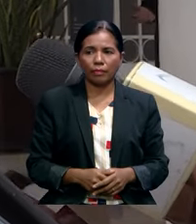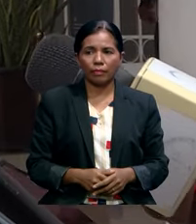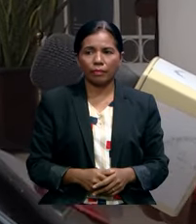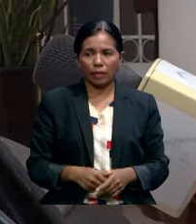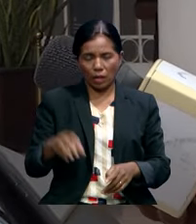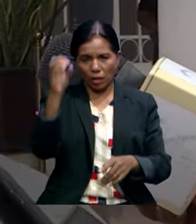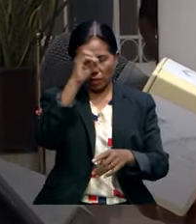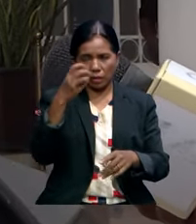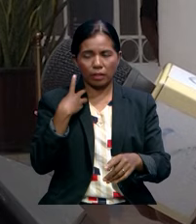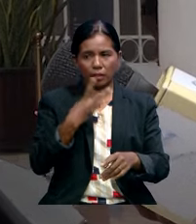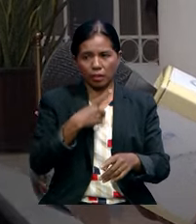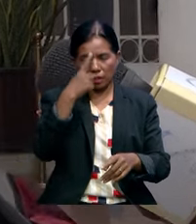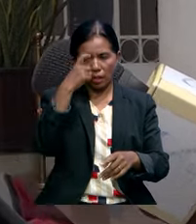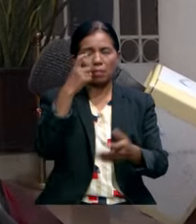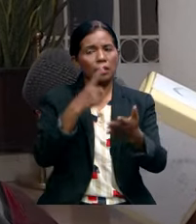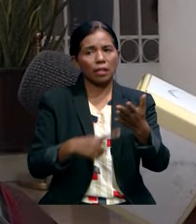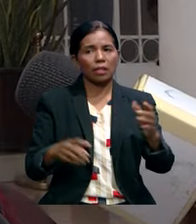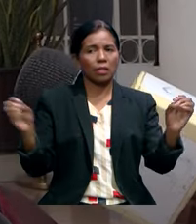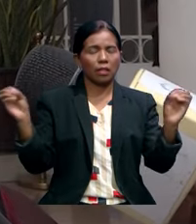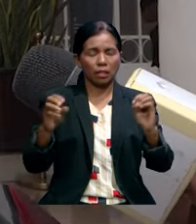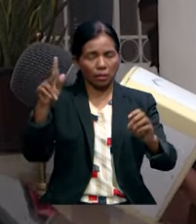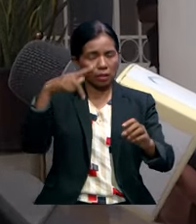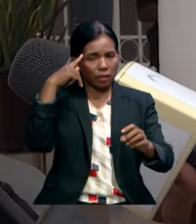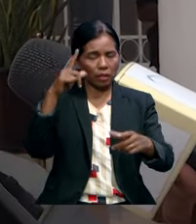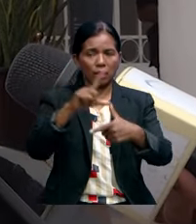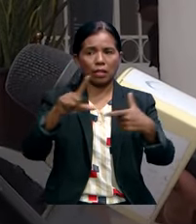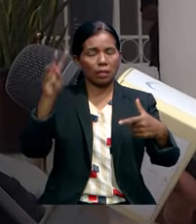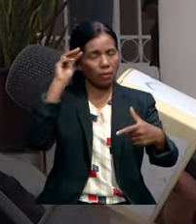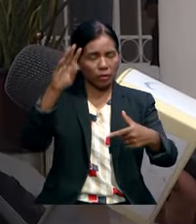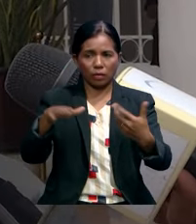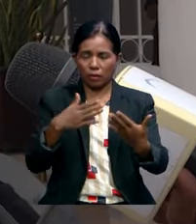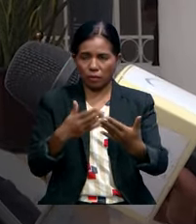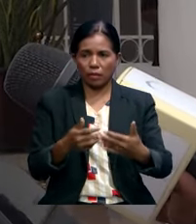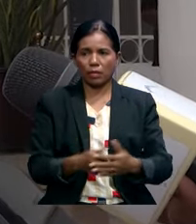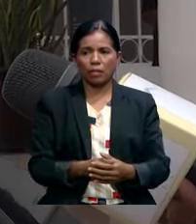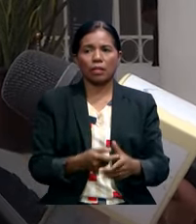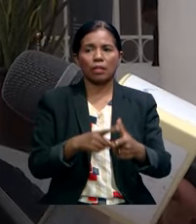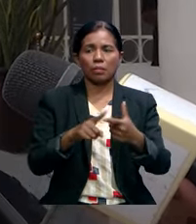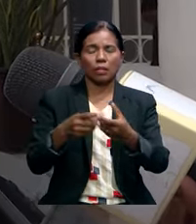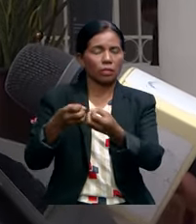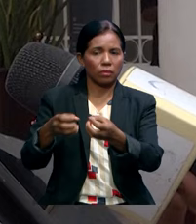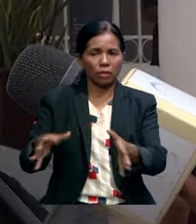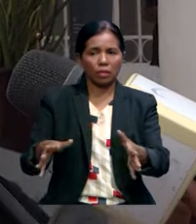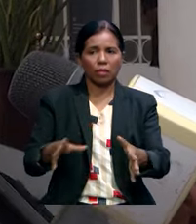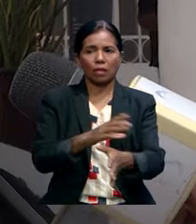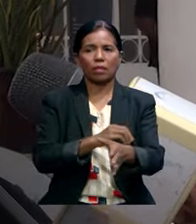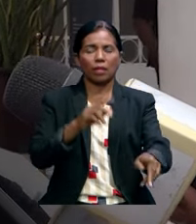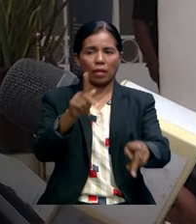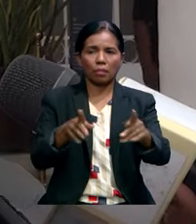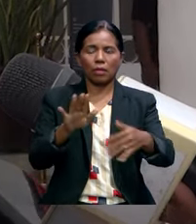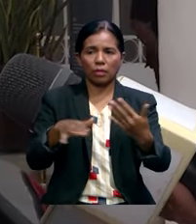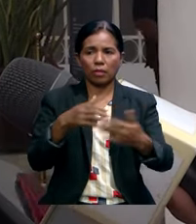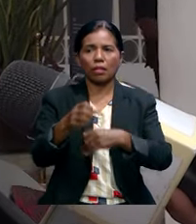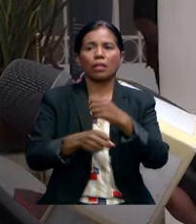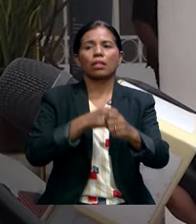Observação e também durante né também sendo uma lei vontade política e linha administrativa durante né para depois husi que ela contratar o sirabe tinha